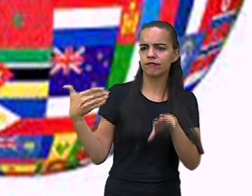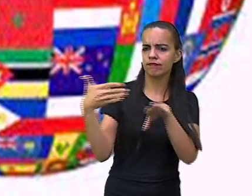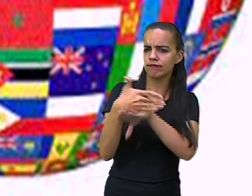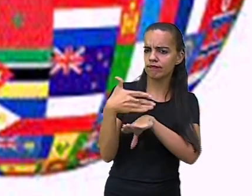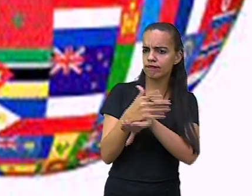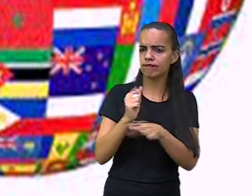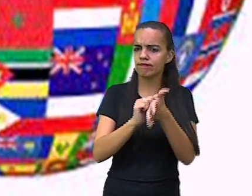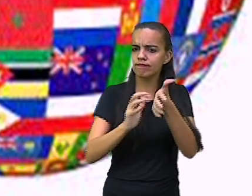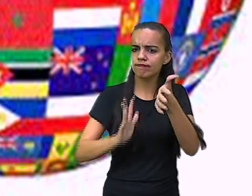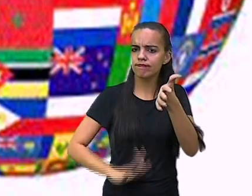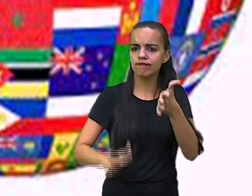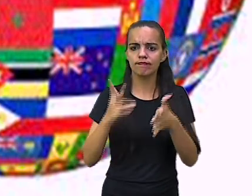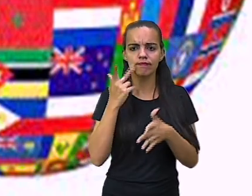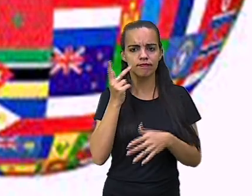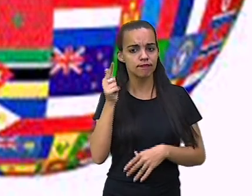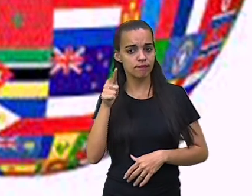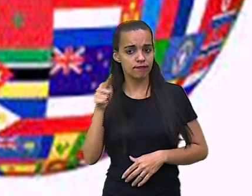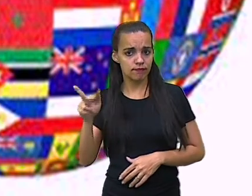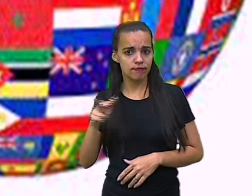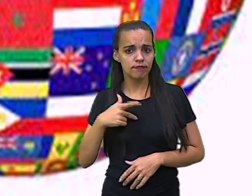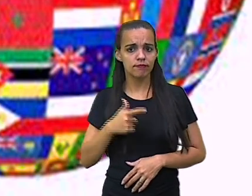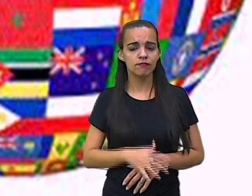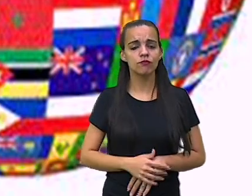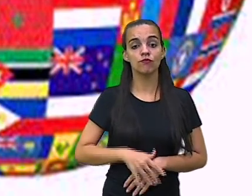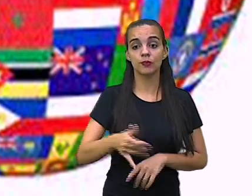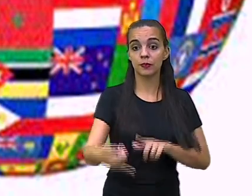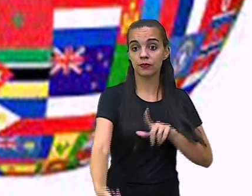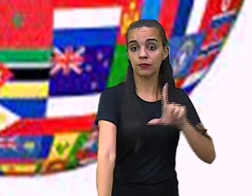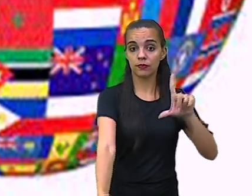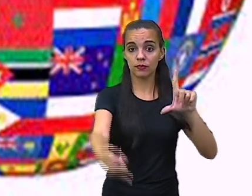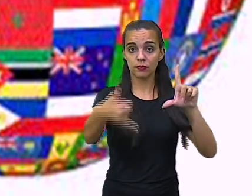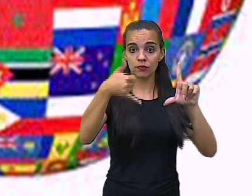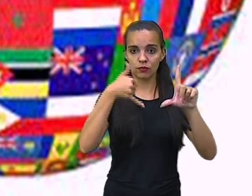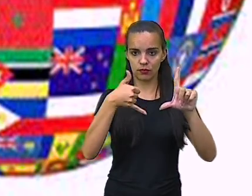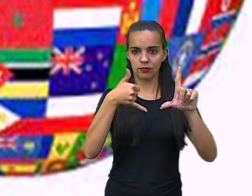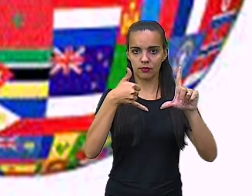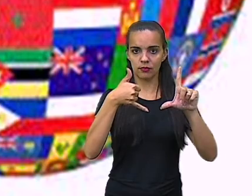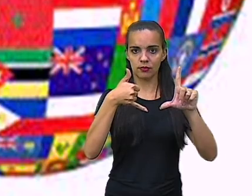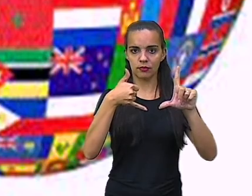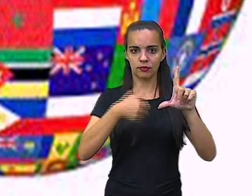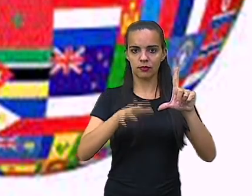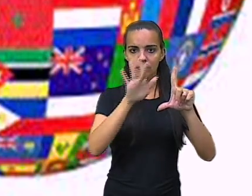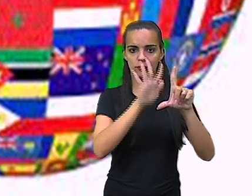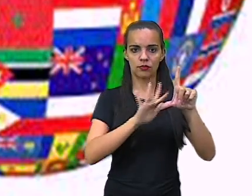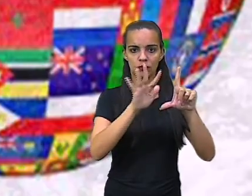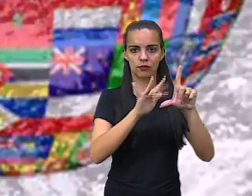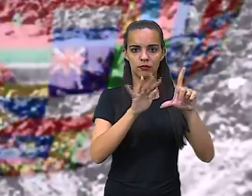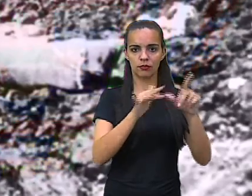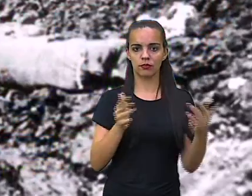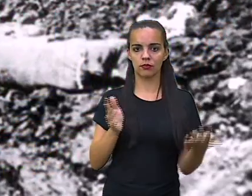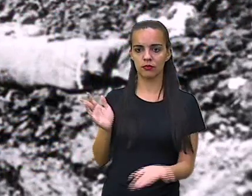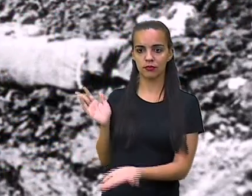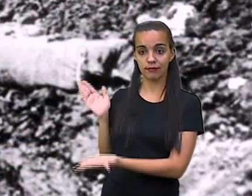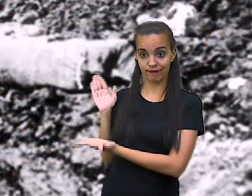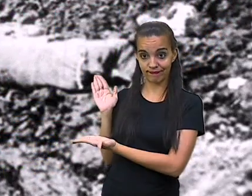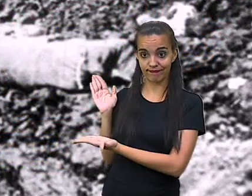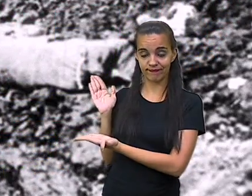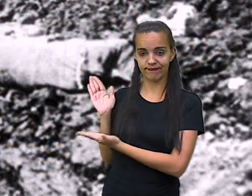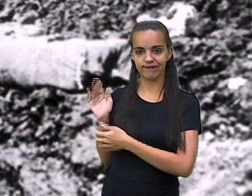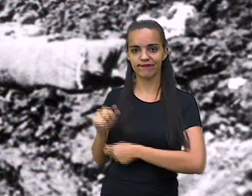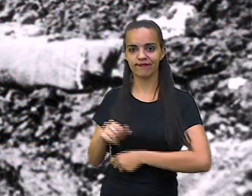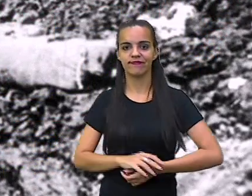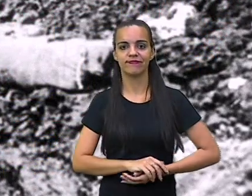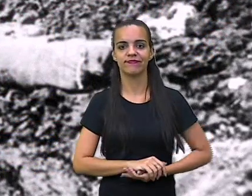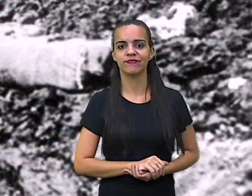nossas atividades na plataforma SMED-GV, aponte a câmera do seu celular na imagem que aparece aqui no canto, nosso